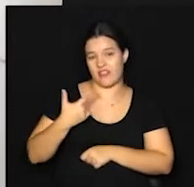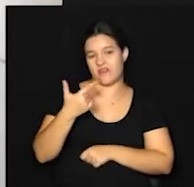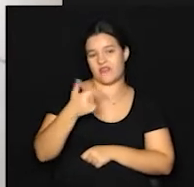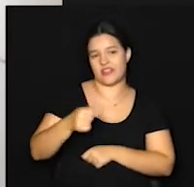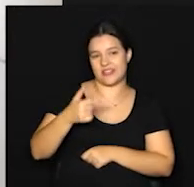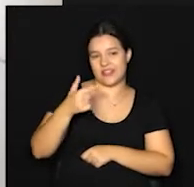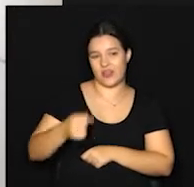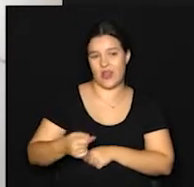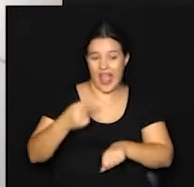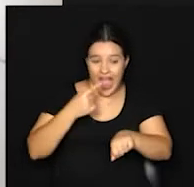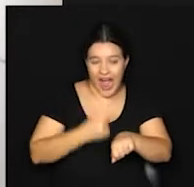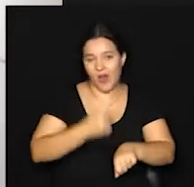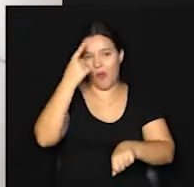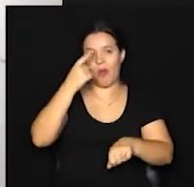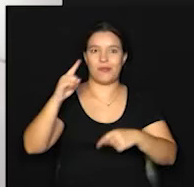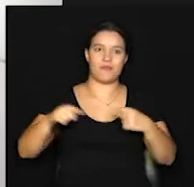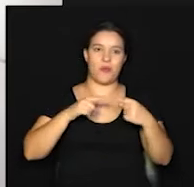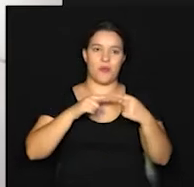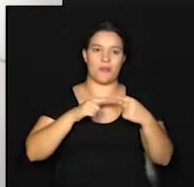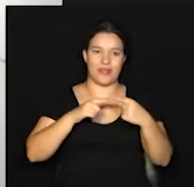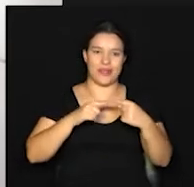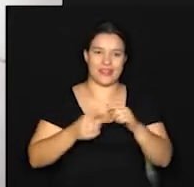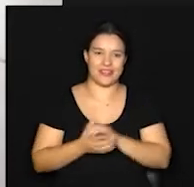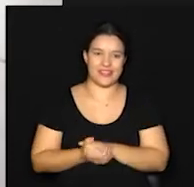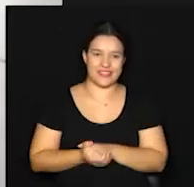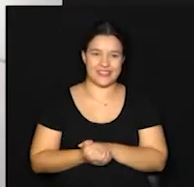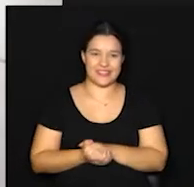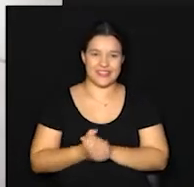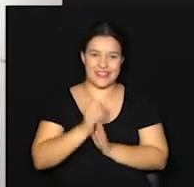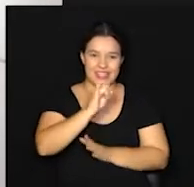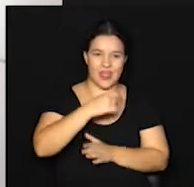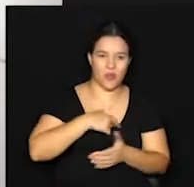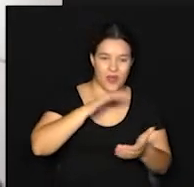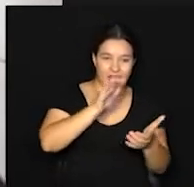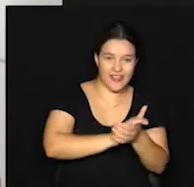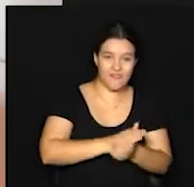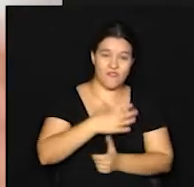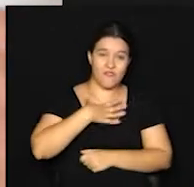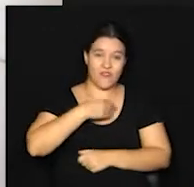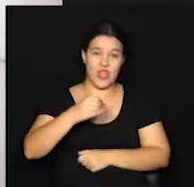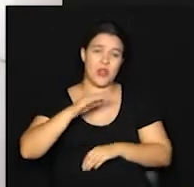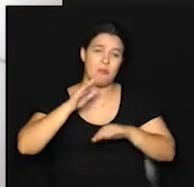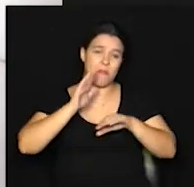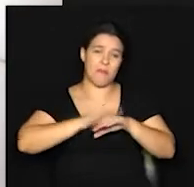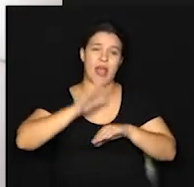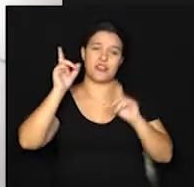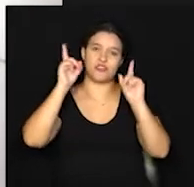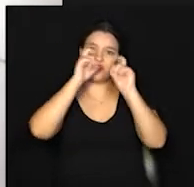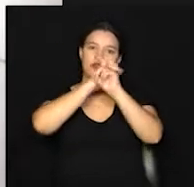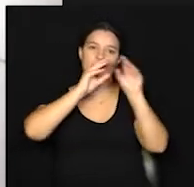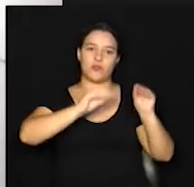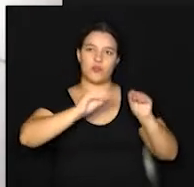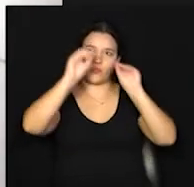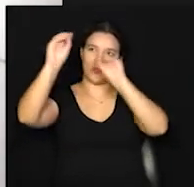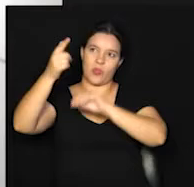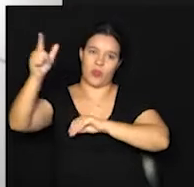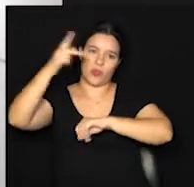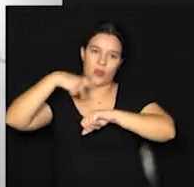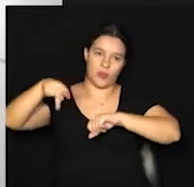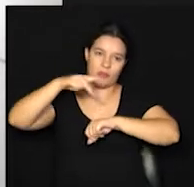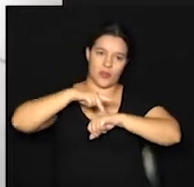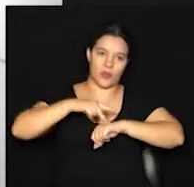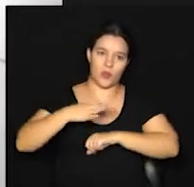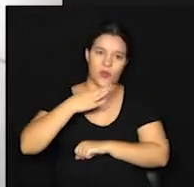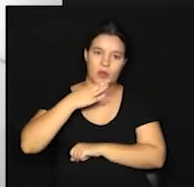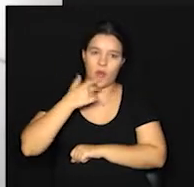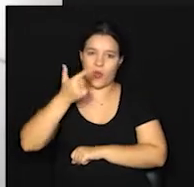falei, gente, ou é agora ou é nunca, sabe? Porque se eu me casar, tiver filhos, aí que eu não vou nunca morar em outro país, eu não vou conhecer outra cultura, não vou